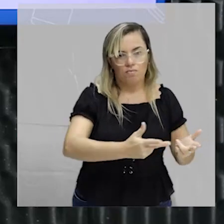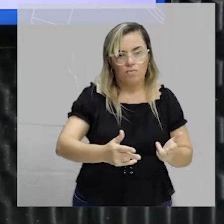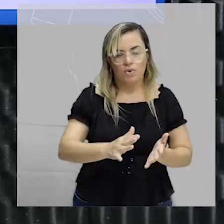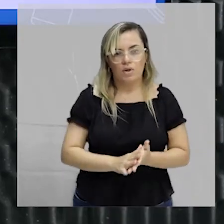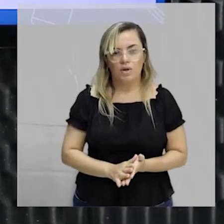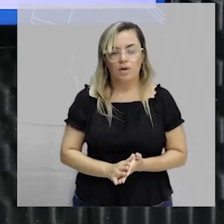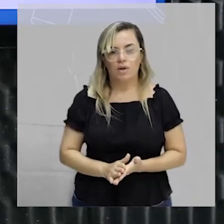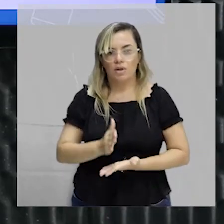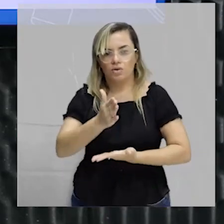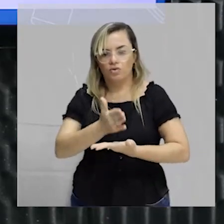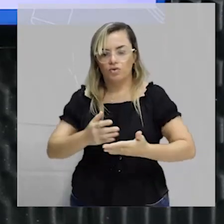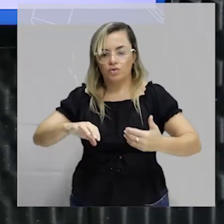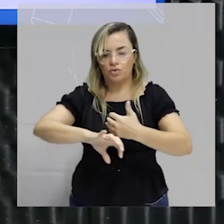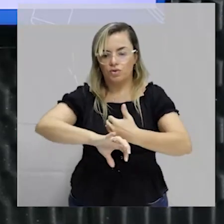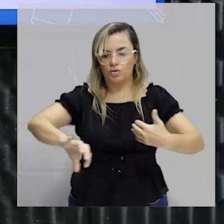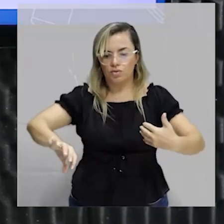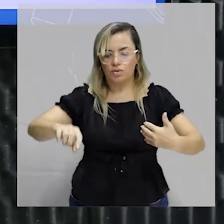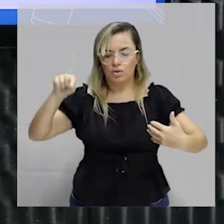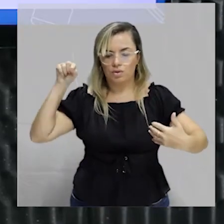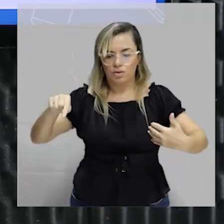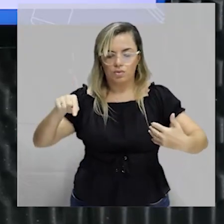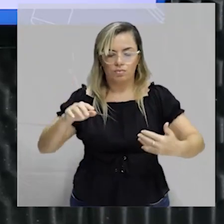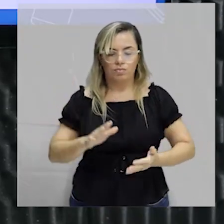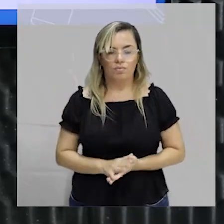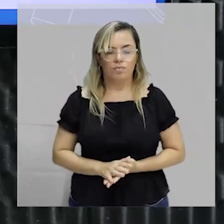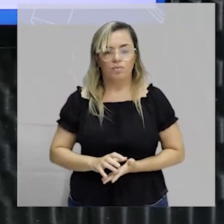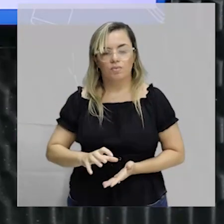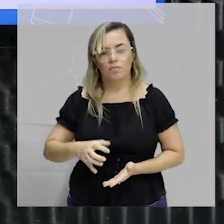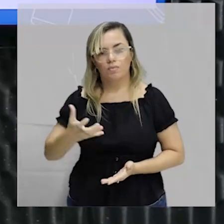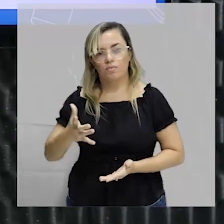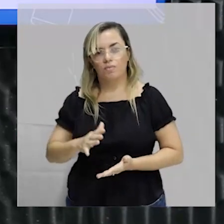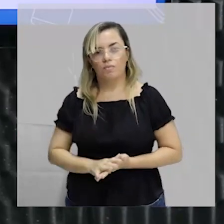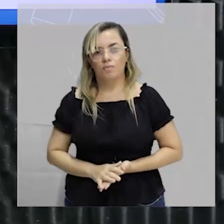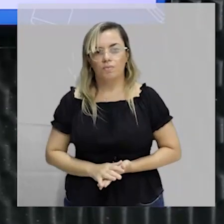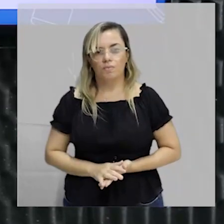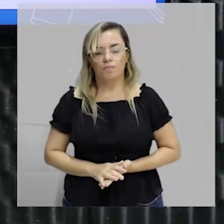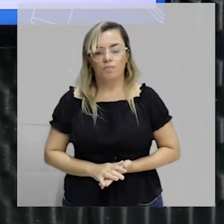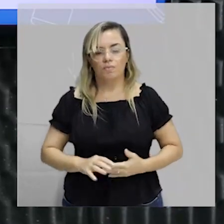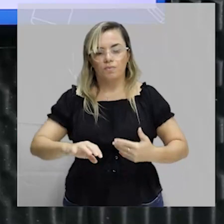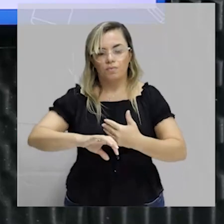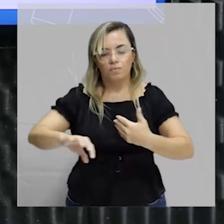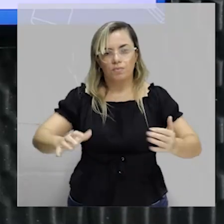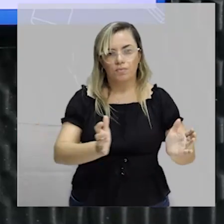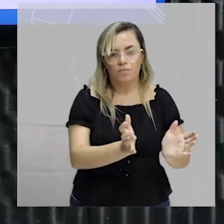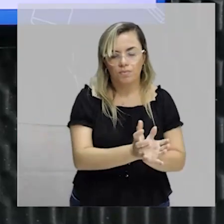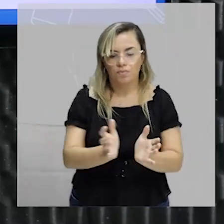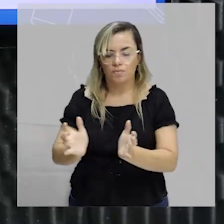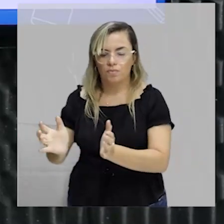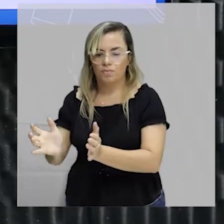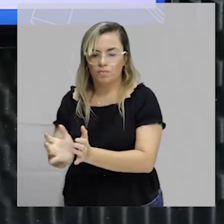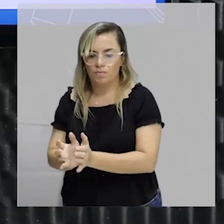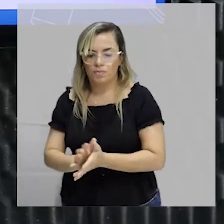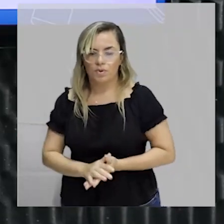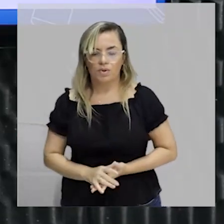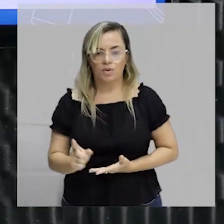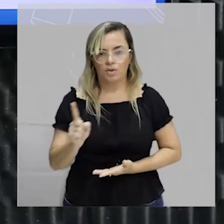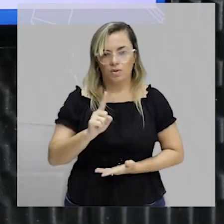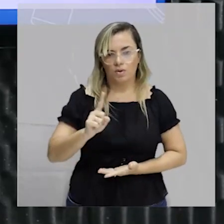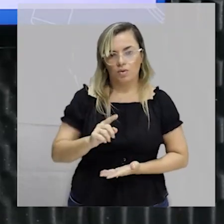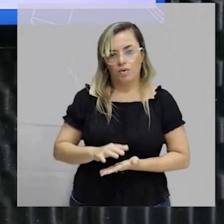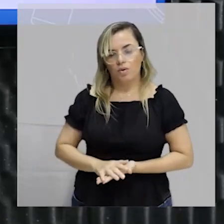em dois. Tá? Essa separação desse grupo em dois vai fazer com que não